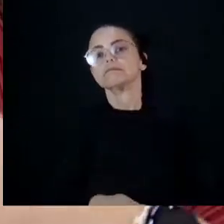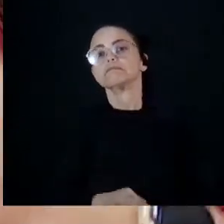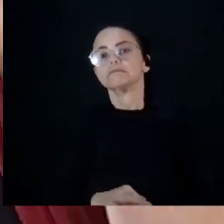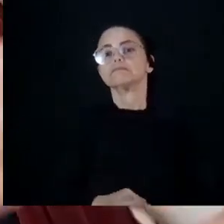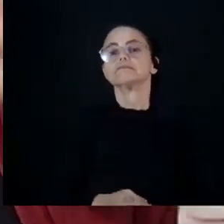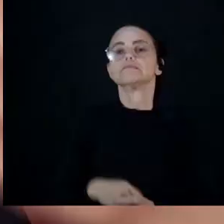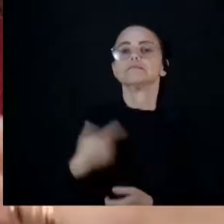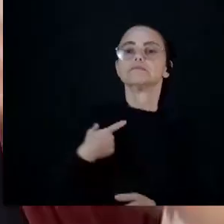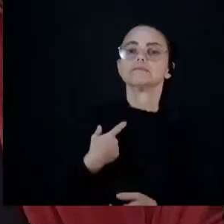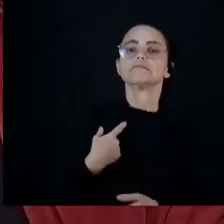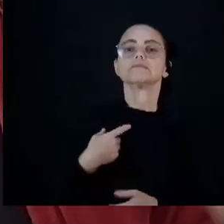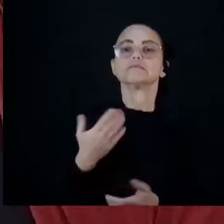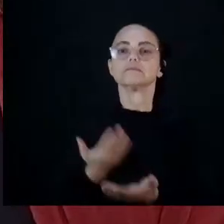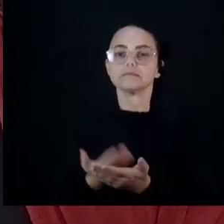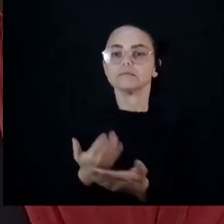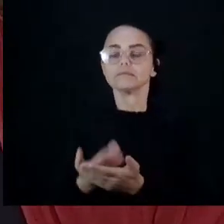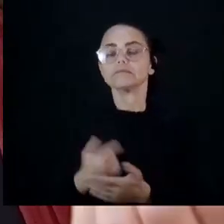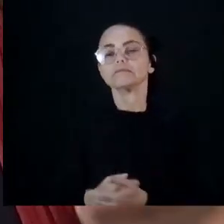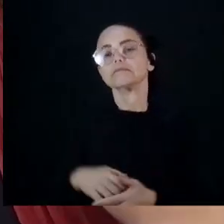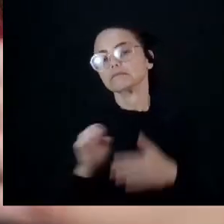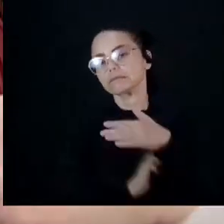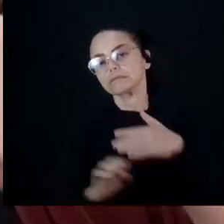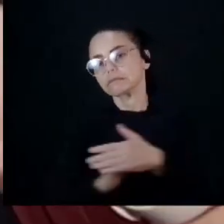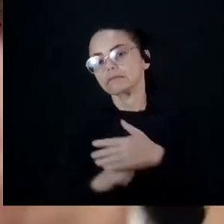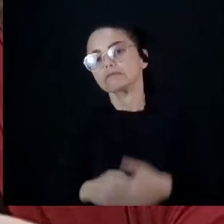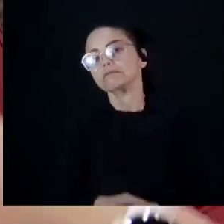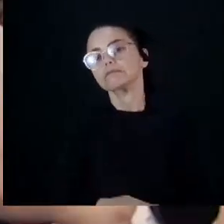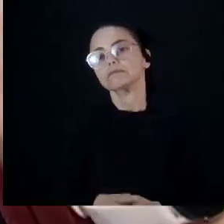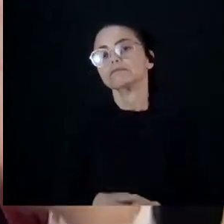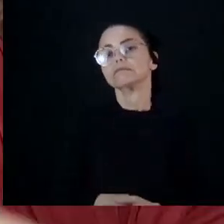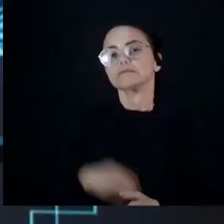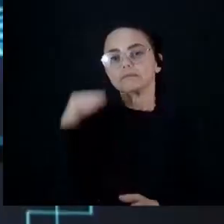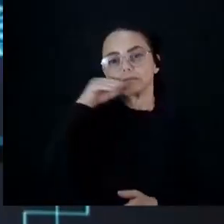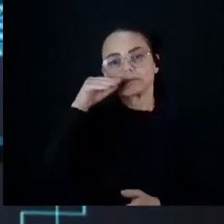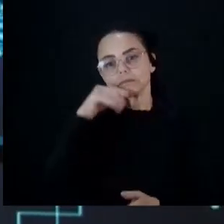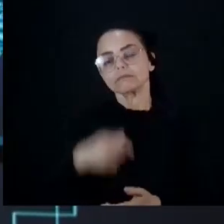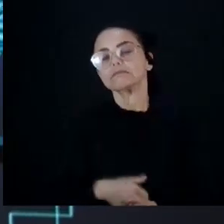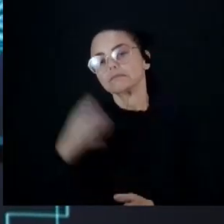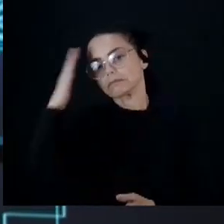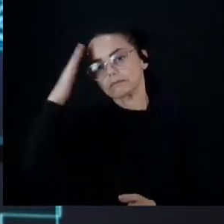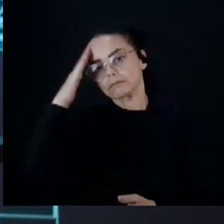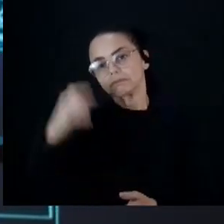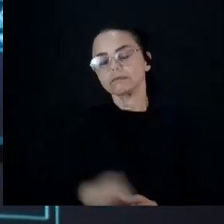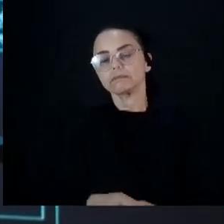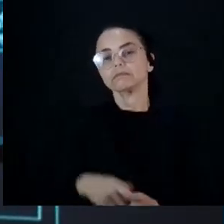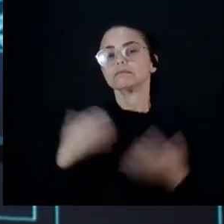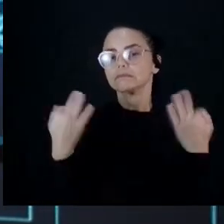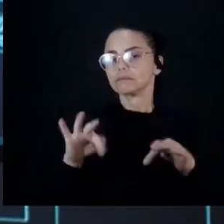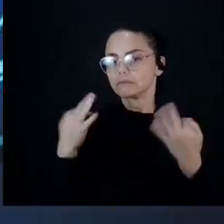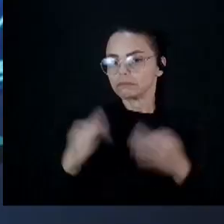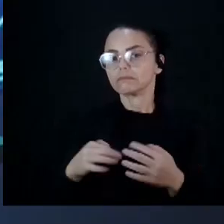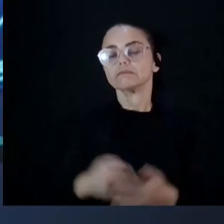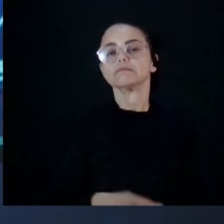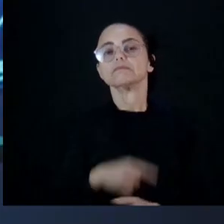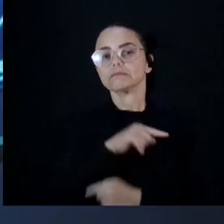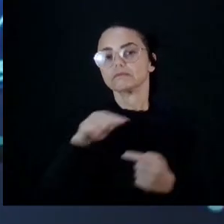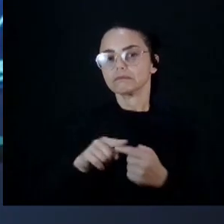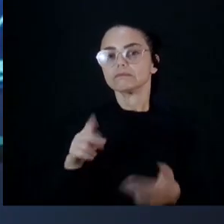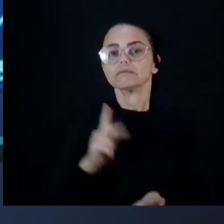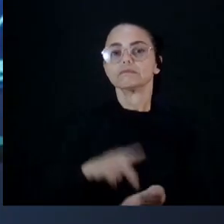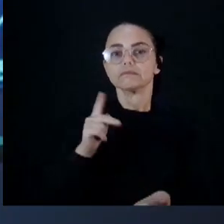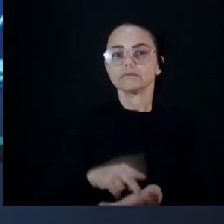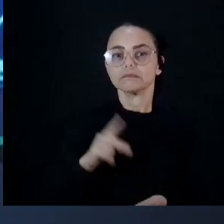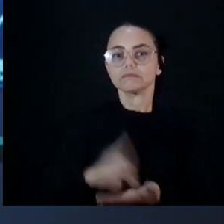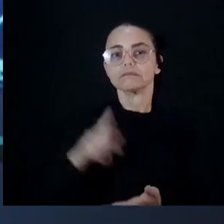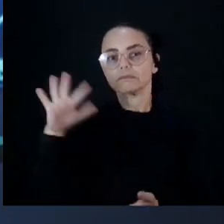capacitativo do empresário e do empregado e entendemos qual é a dor. Então, o objetivo é realmente resolver a